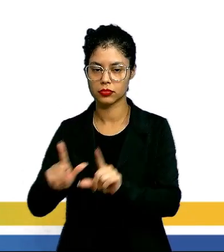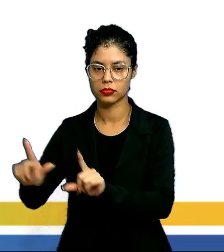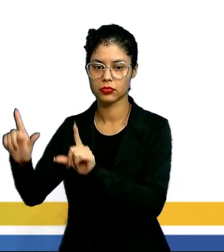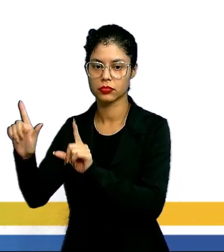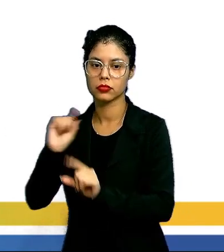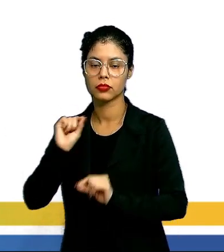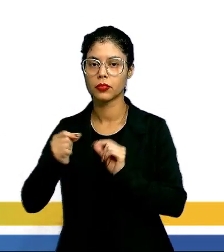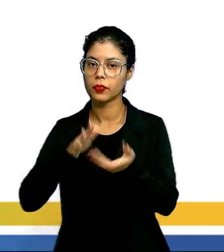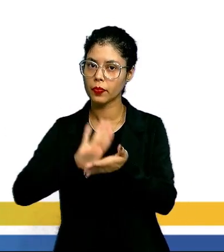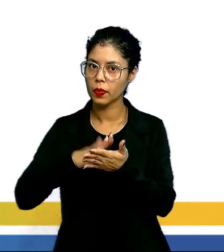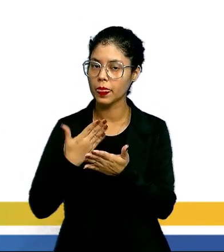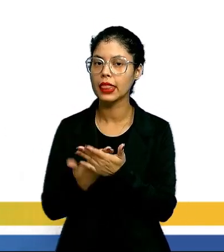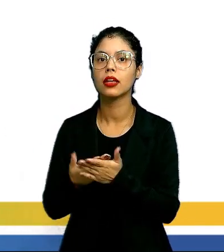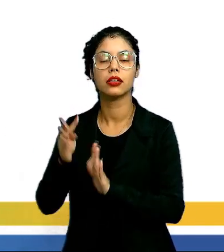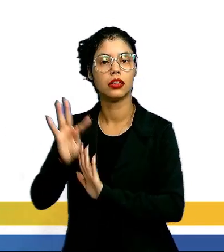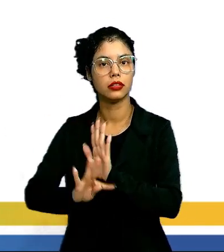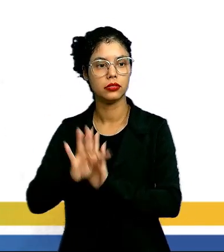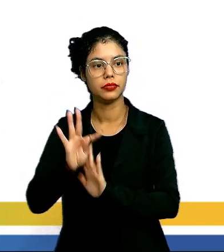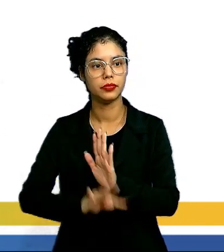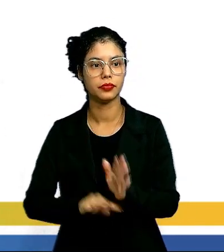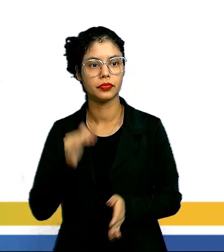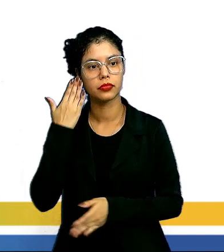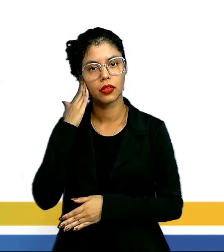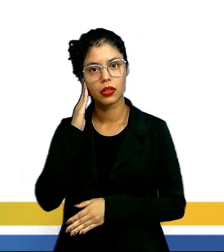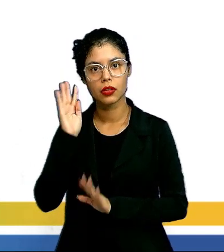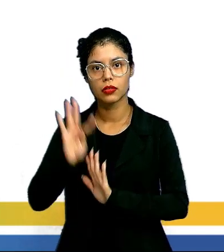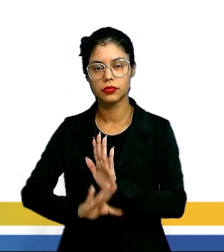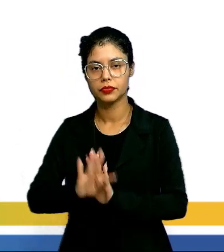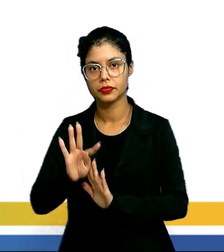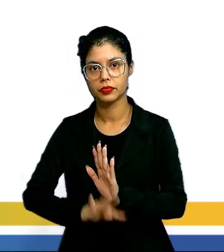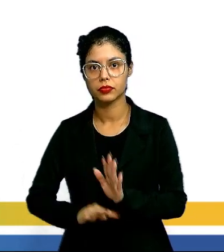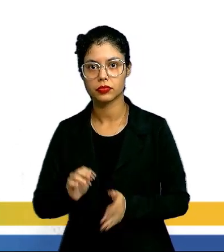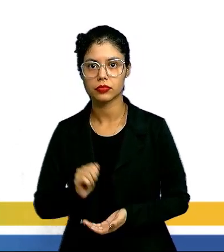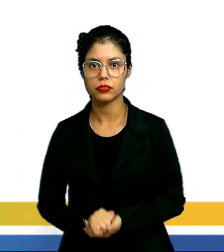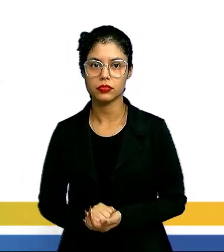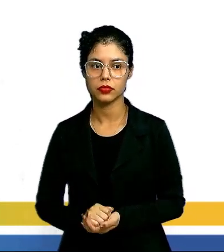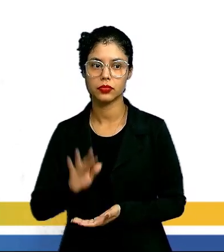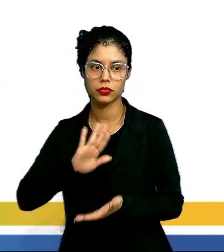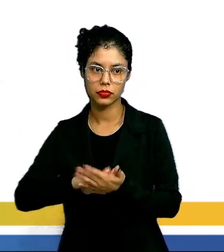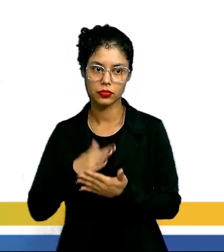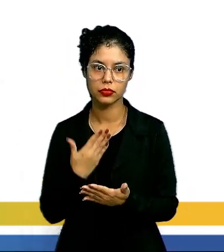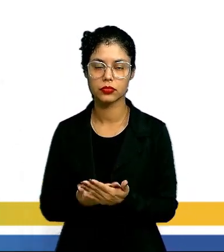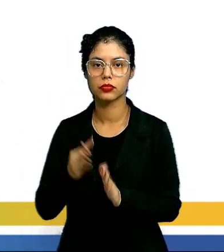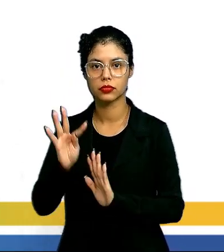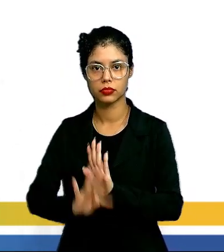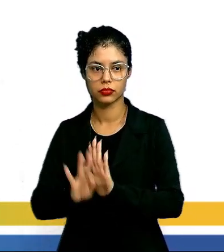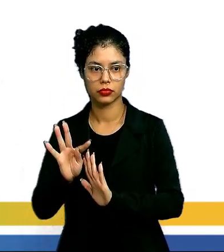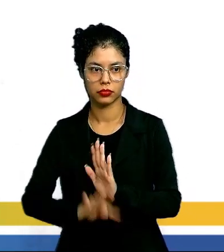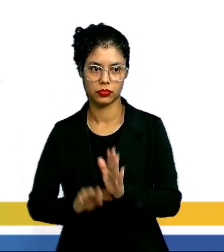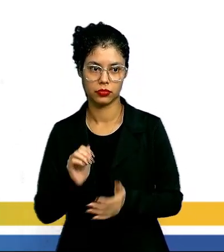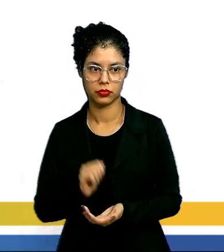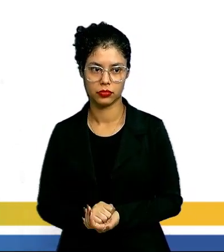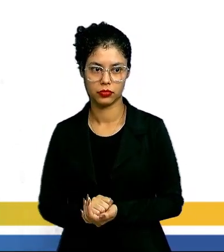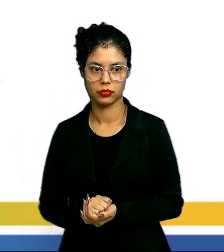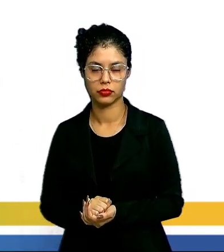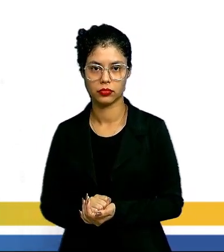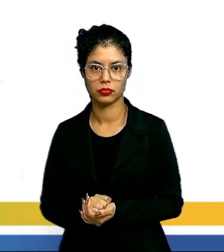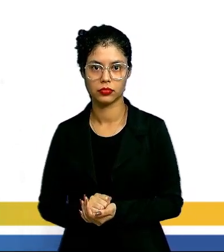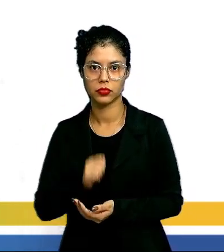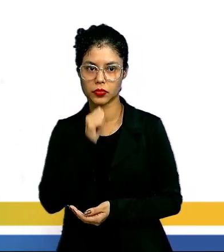aí interpretação de texto e compreensão de texto. A interpretação de texto é aquilo que